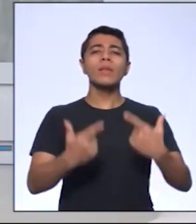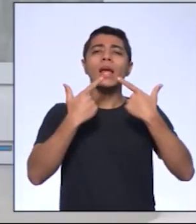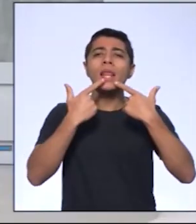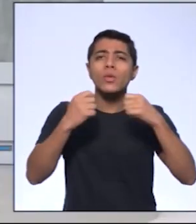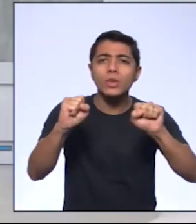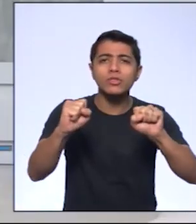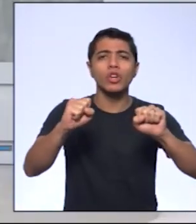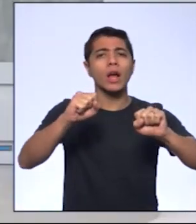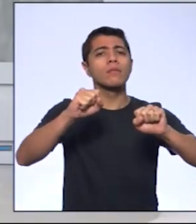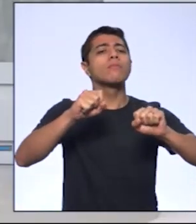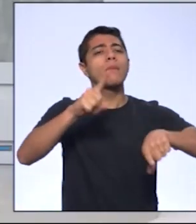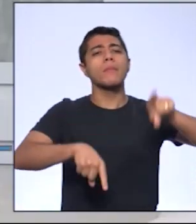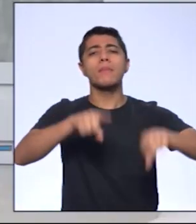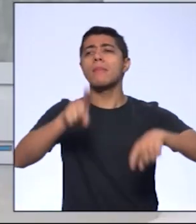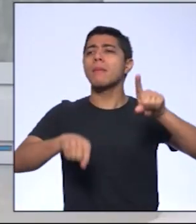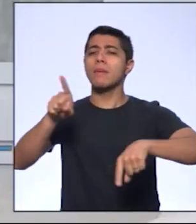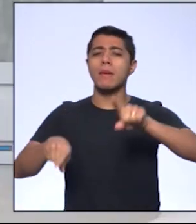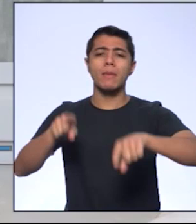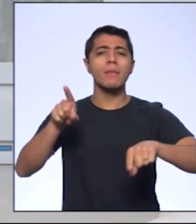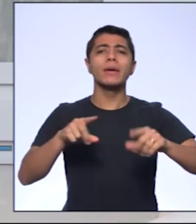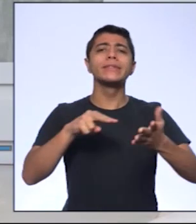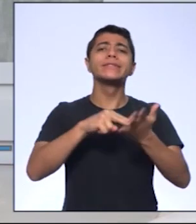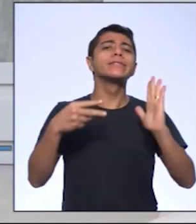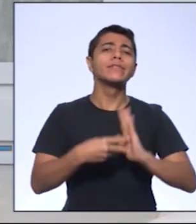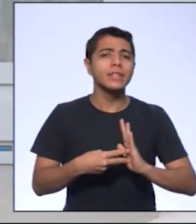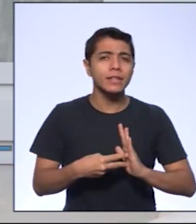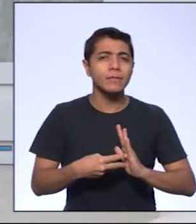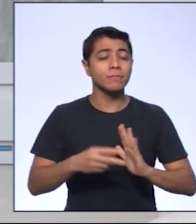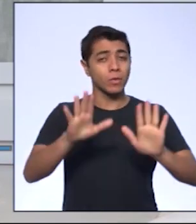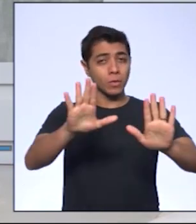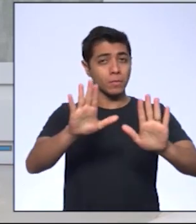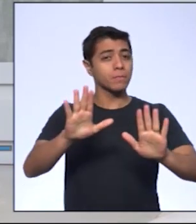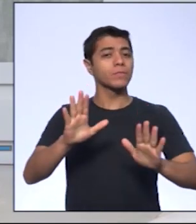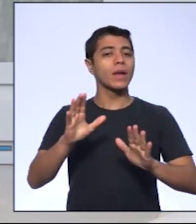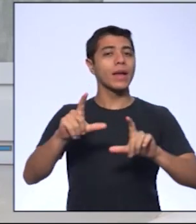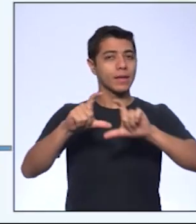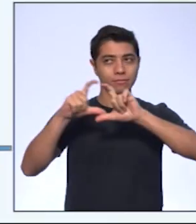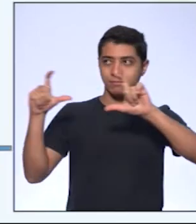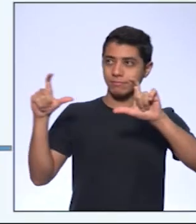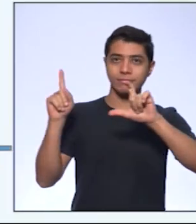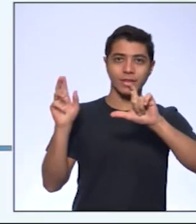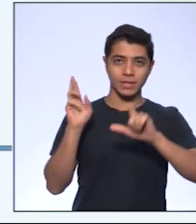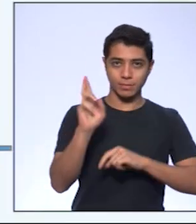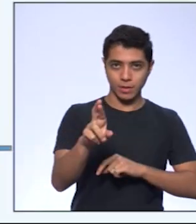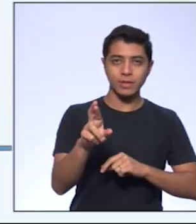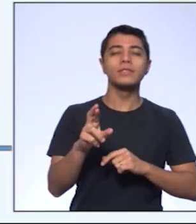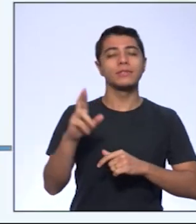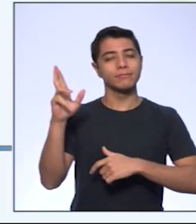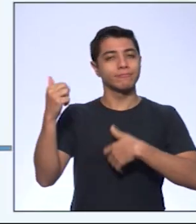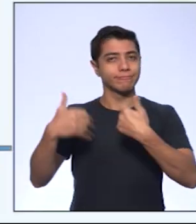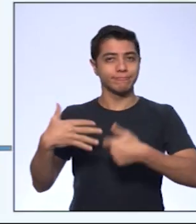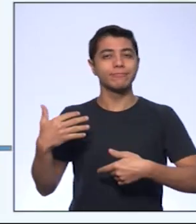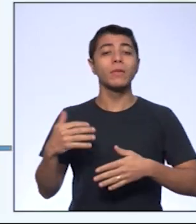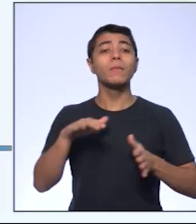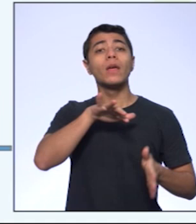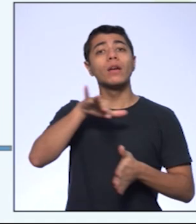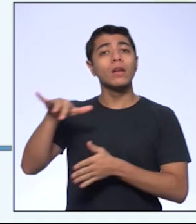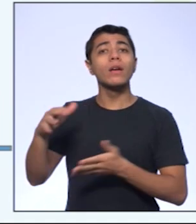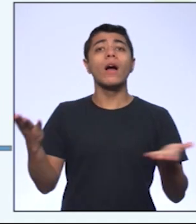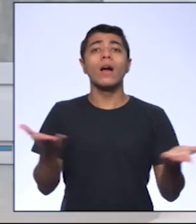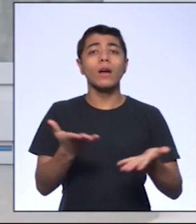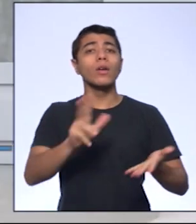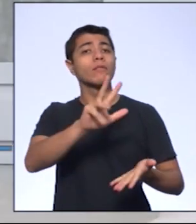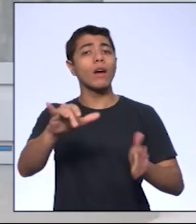variação linguística, ó, mais uma vez a resposta aqui para vocês, toda justificativa, tá? Mas agora a gente vai trabalhar com conceitos.